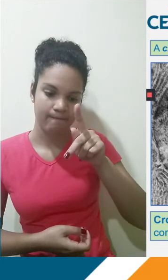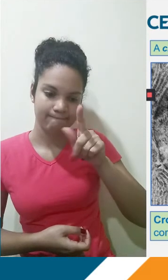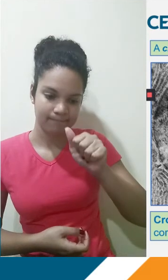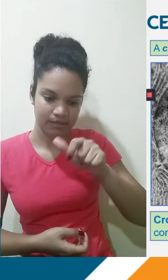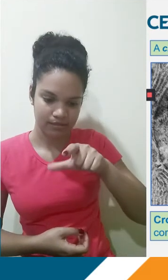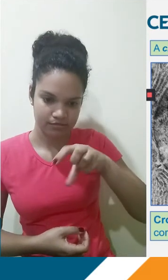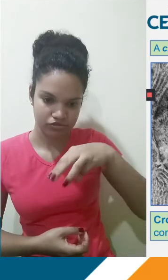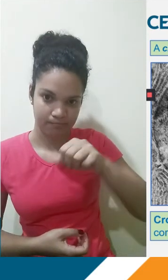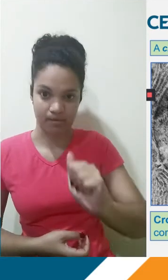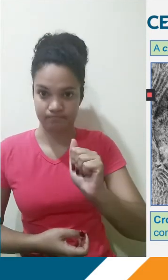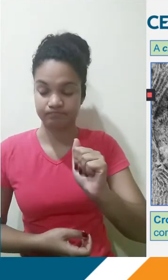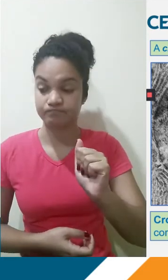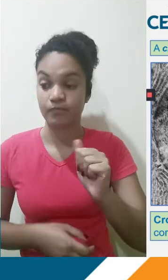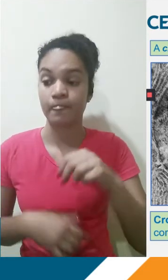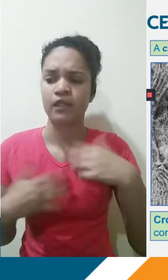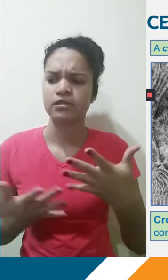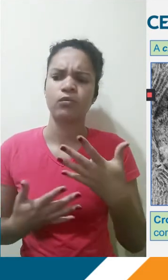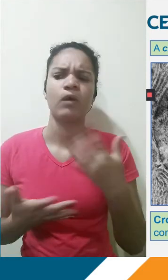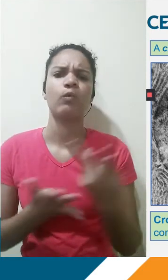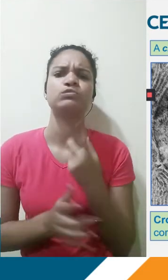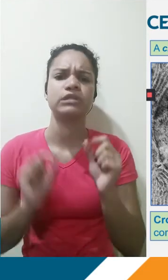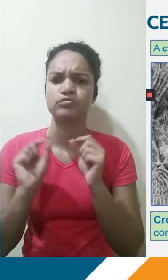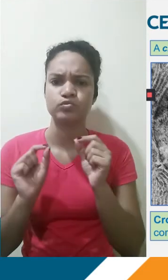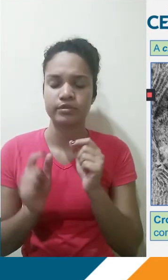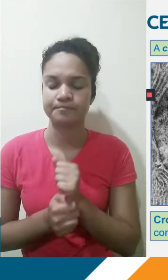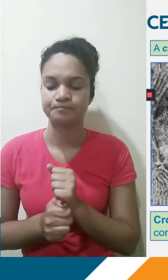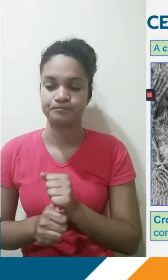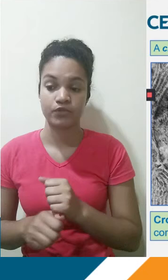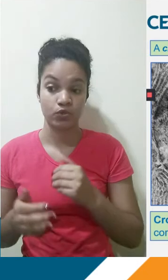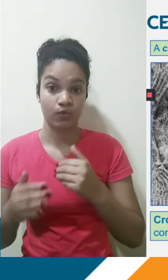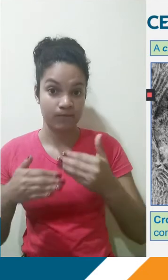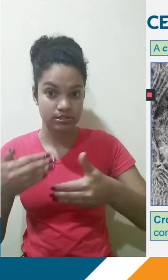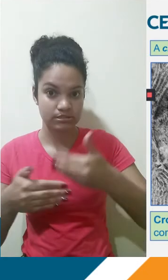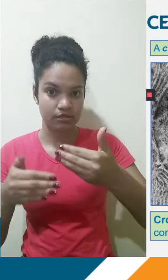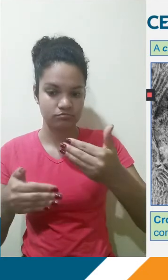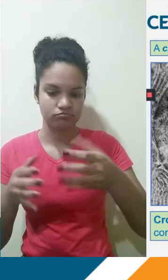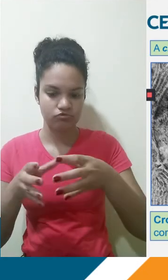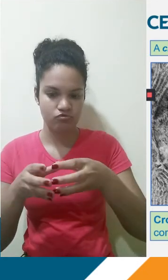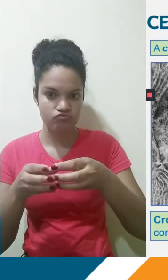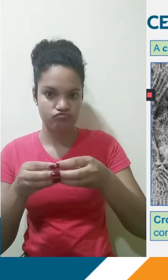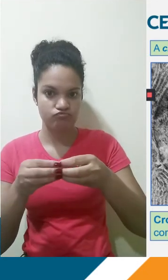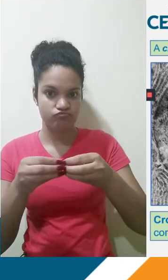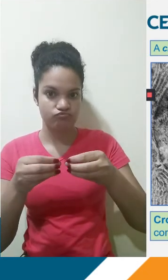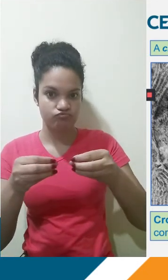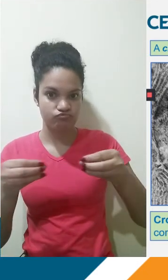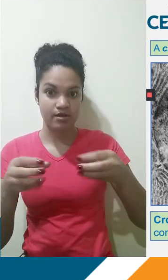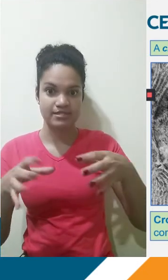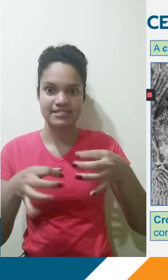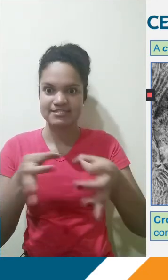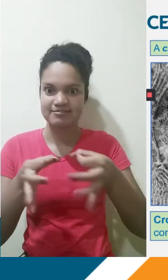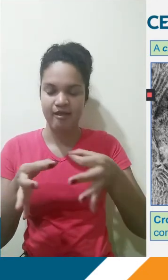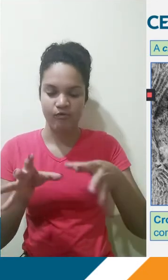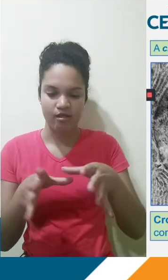substâncias diluídas. E o que acontece? A cromatina, no processo de divisão celular, ela começa a sofrer